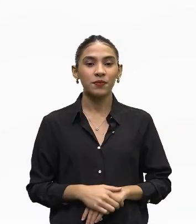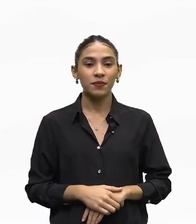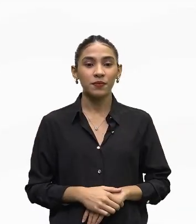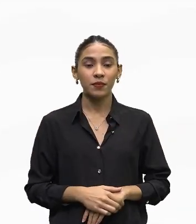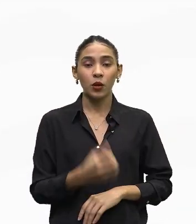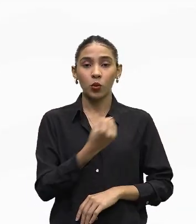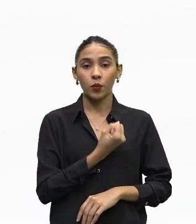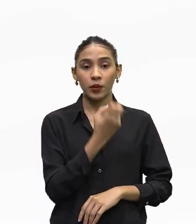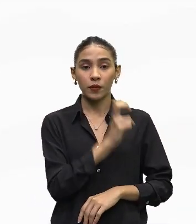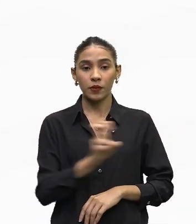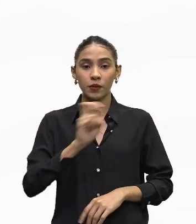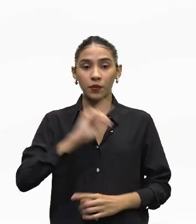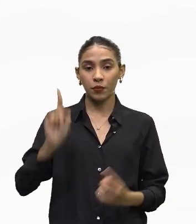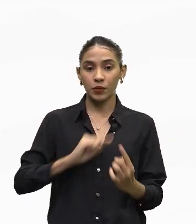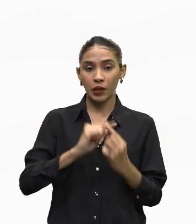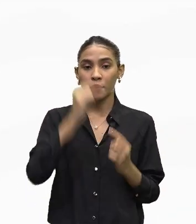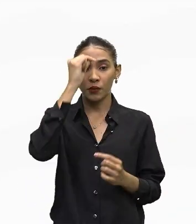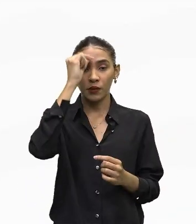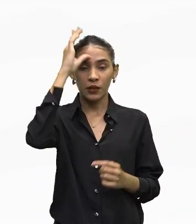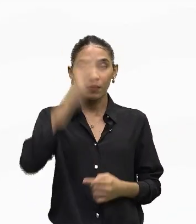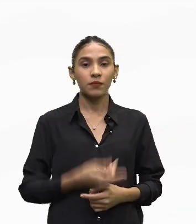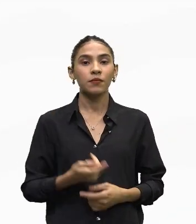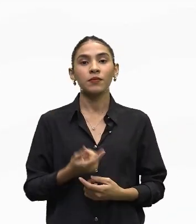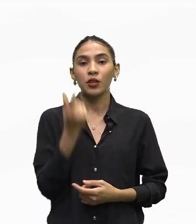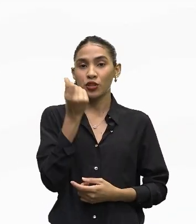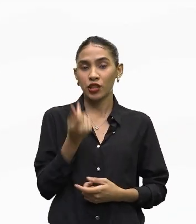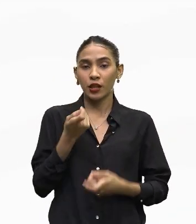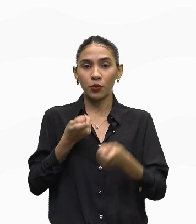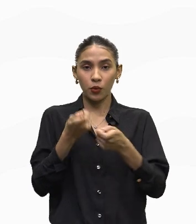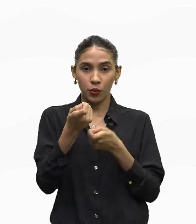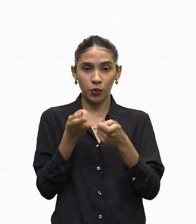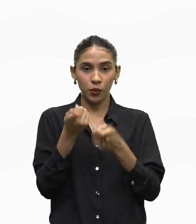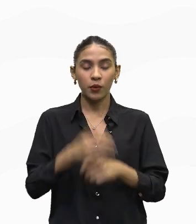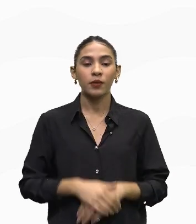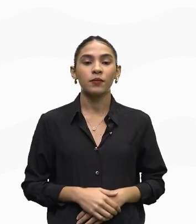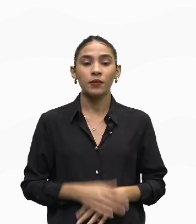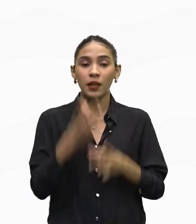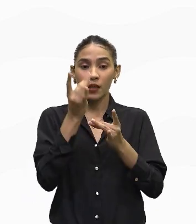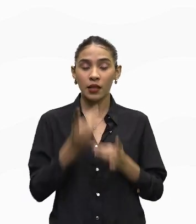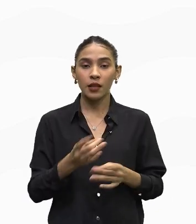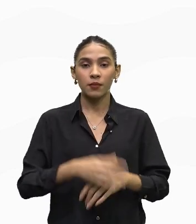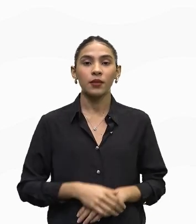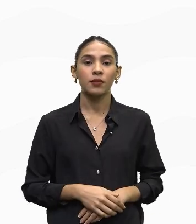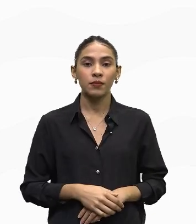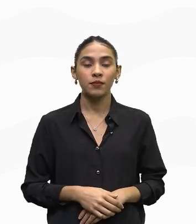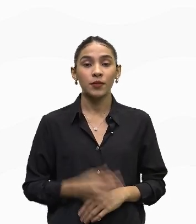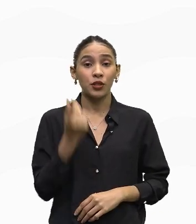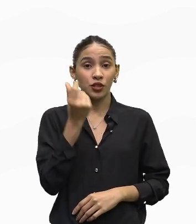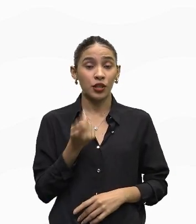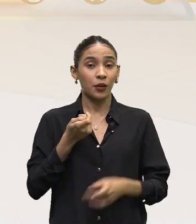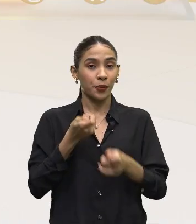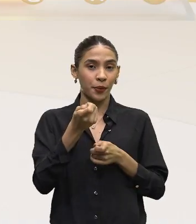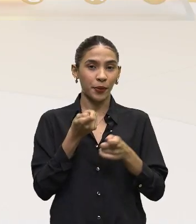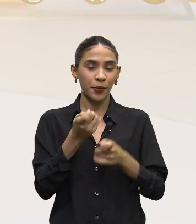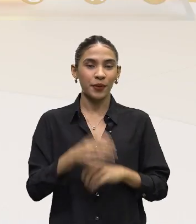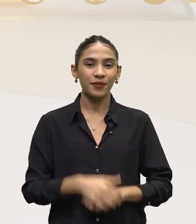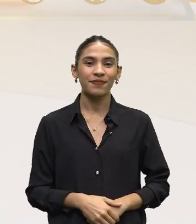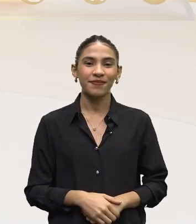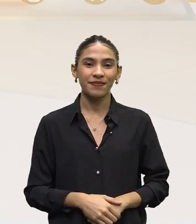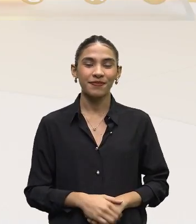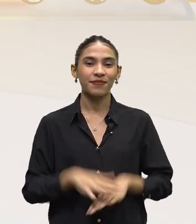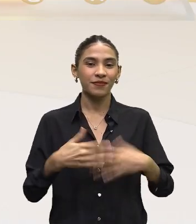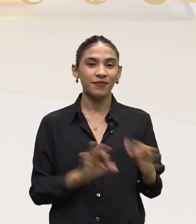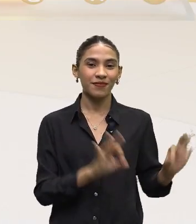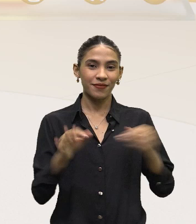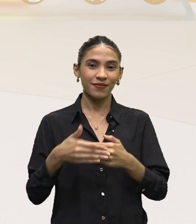Aula de número 5, Objeto de Conhecimento, Finanças Comportamentais. Detalhamento, Finanças Comportamentais.